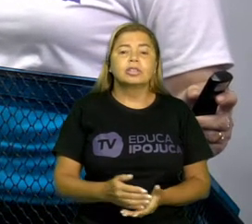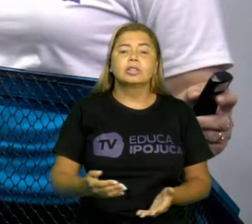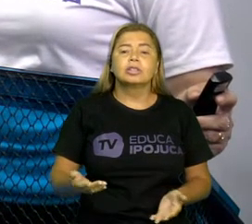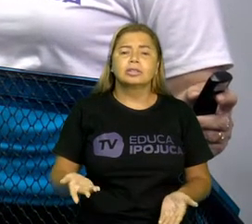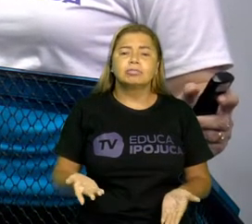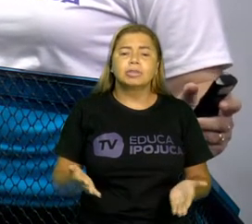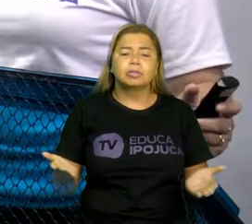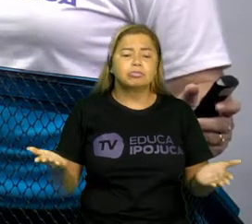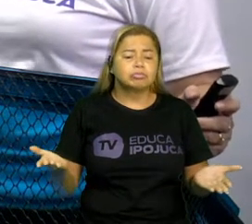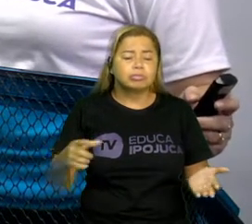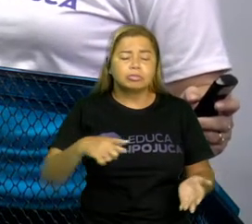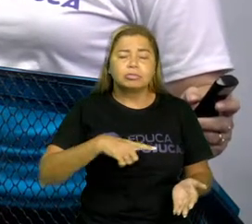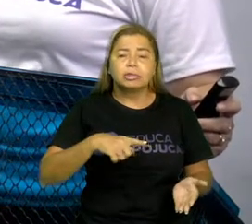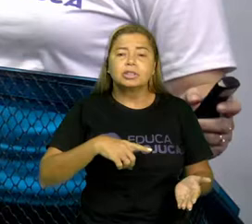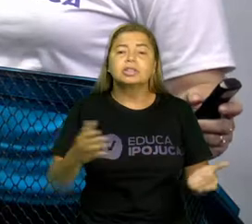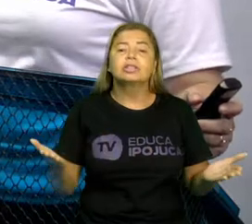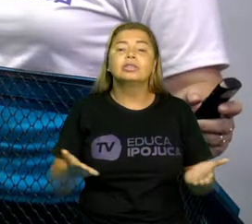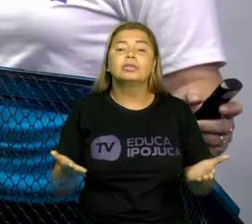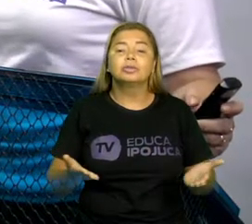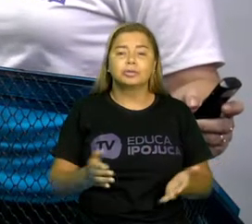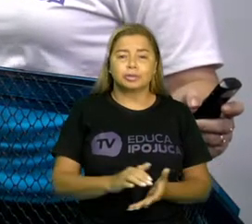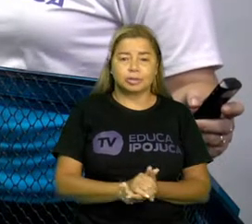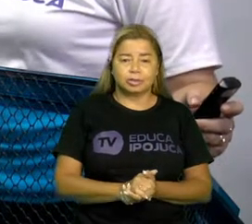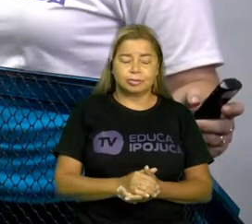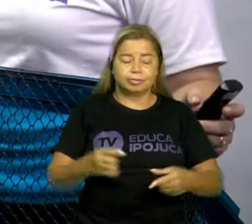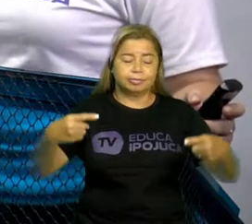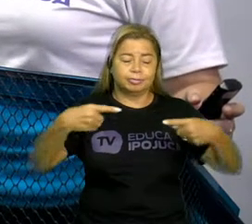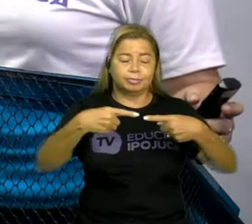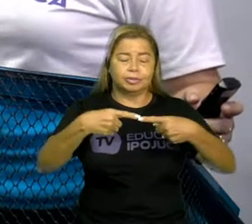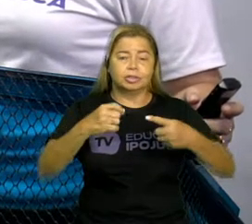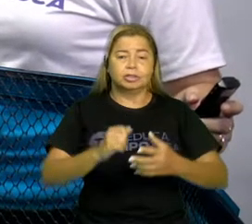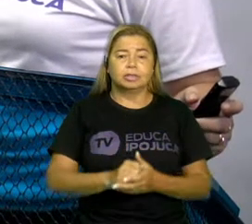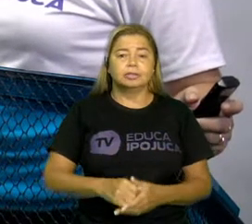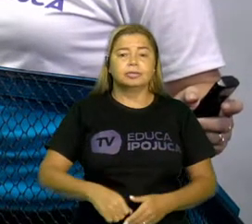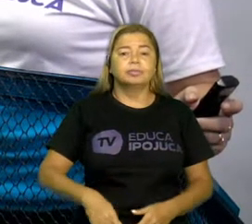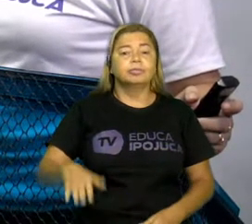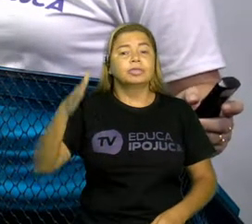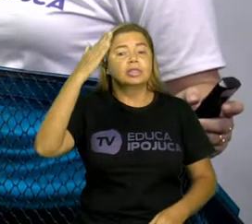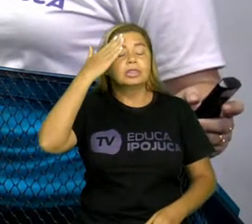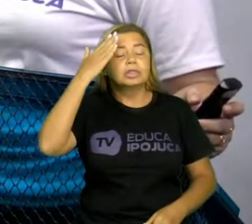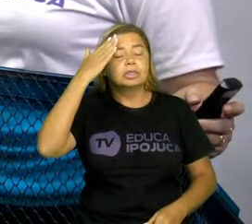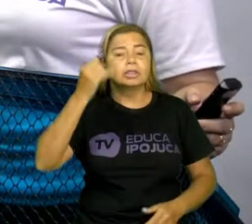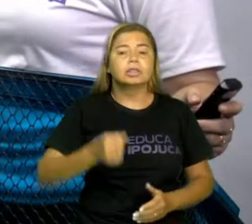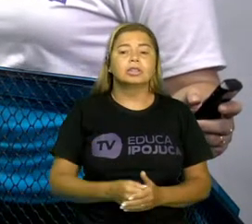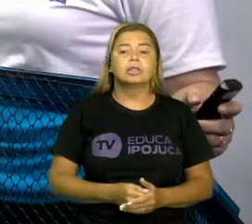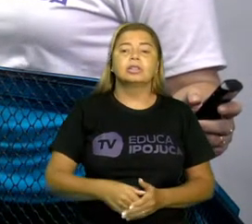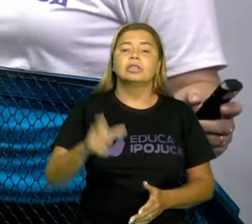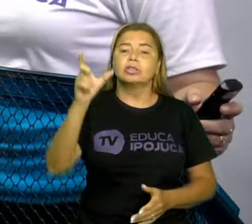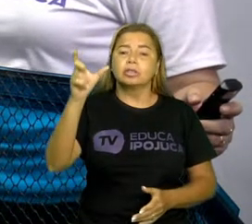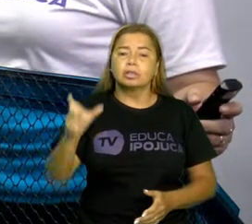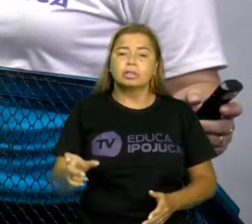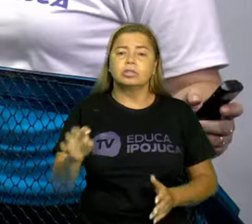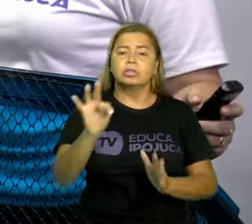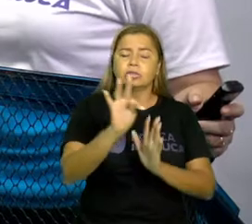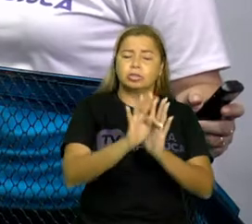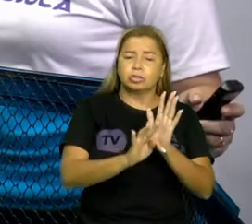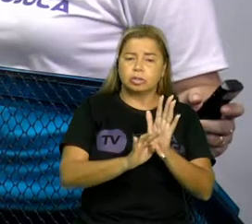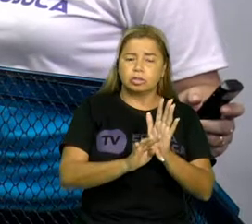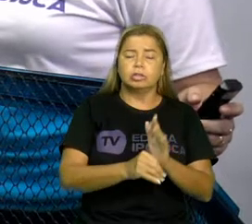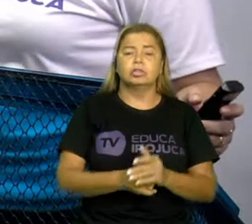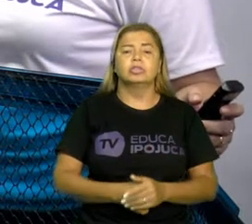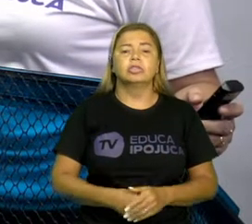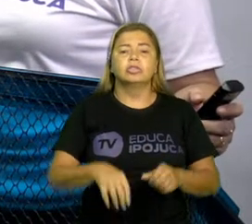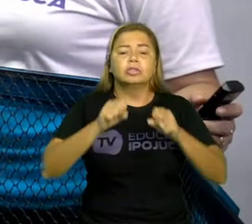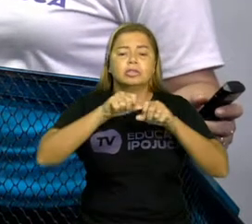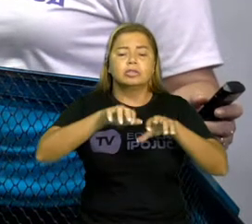hoje? Nossos objetivos: compreender as características dos textos de divulgação